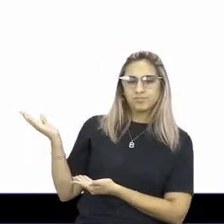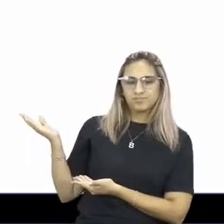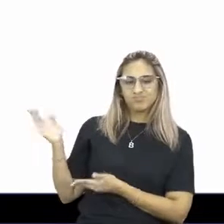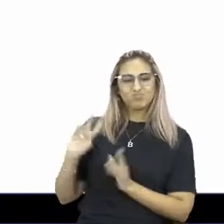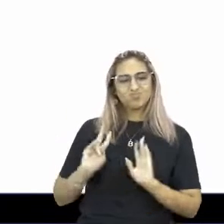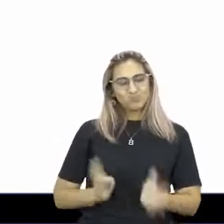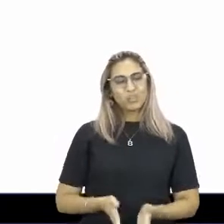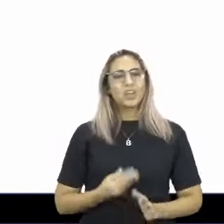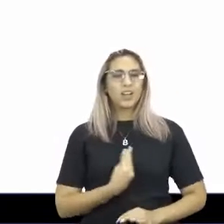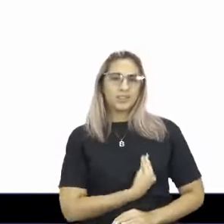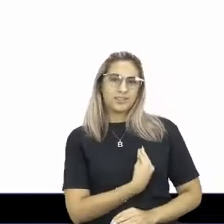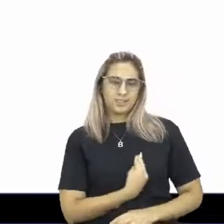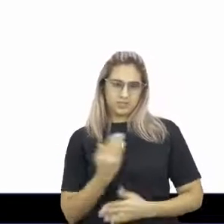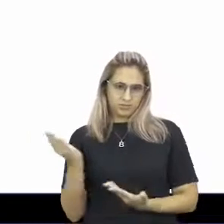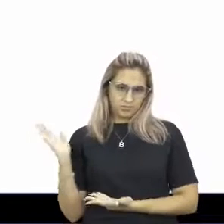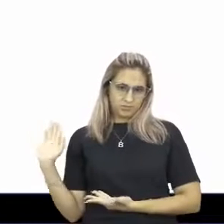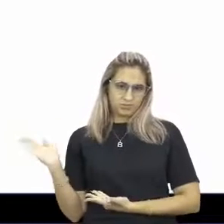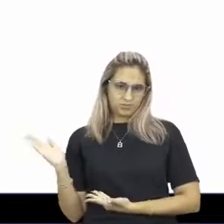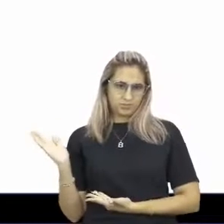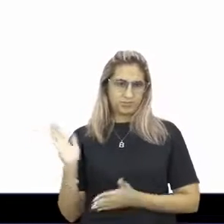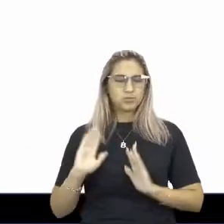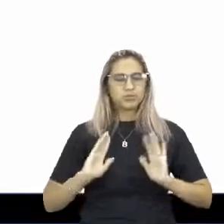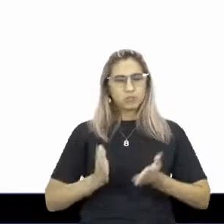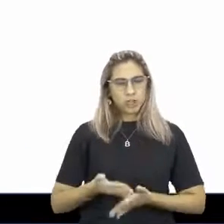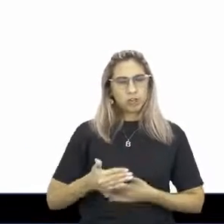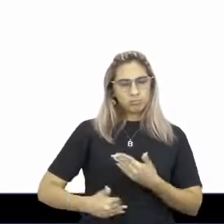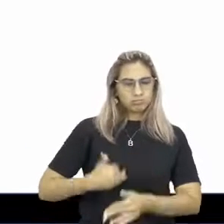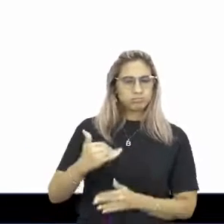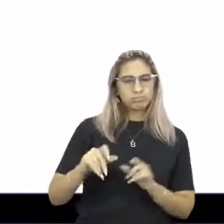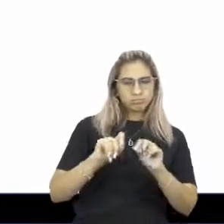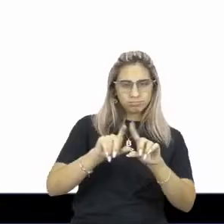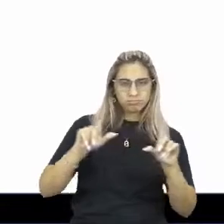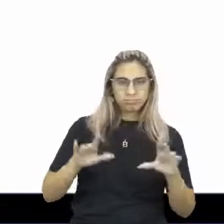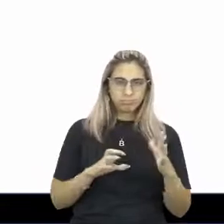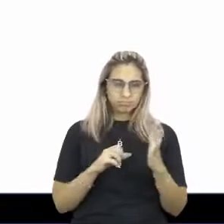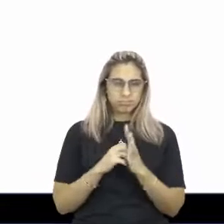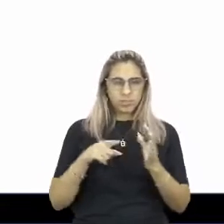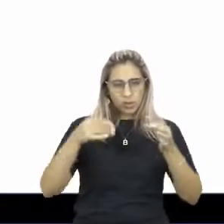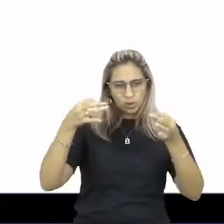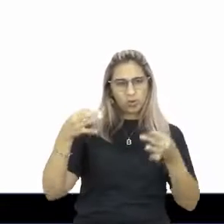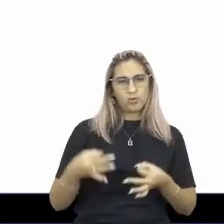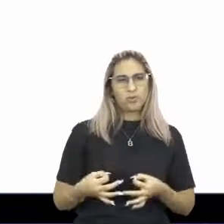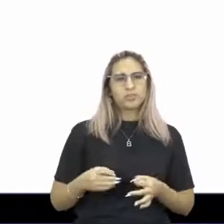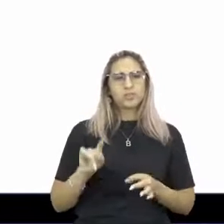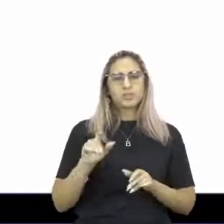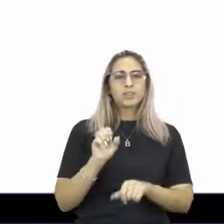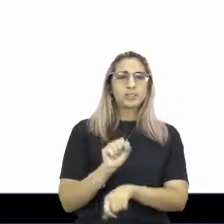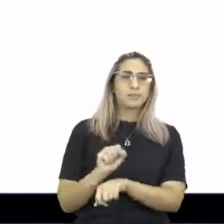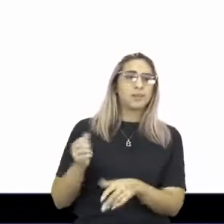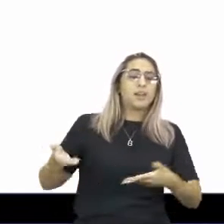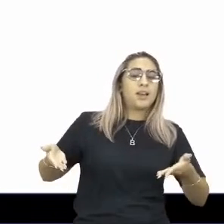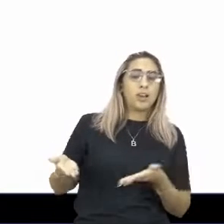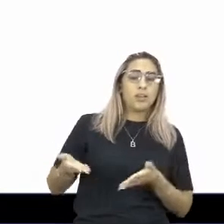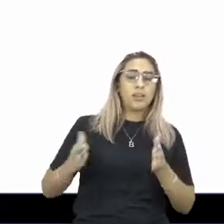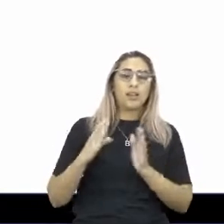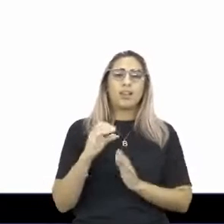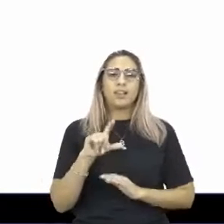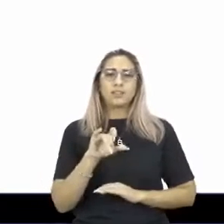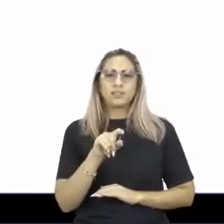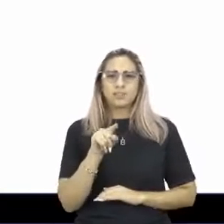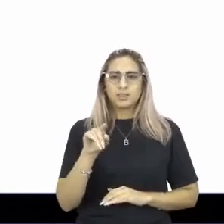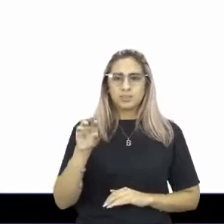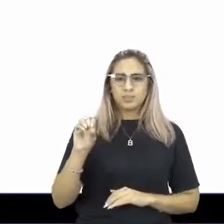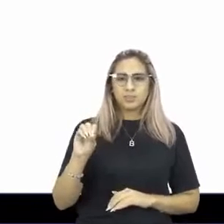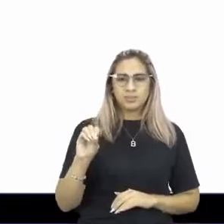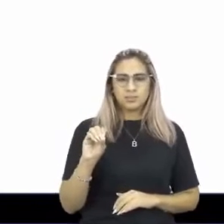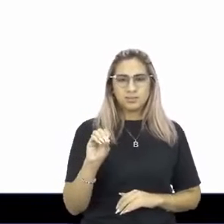inscrição ativa. Se já está com essa telinha lá, só a inscrição está confirmada. Você só aguarda agora a classificação. A